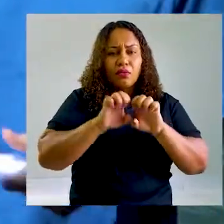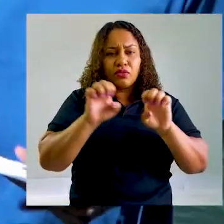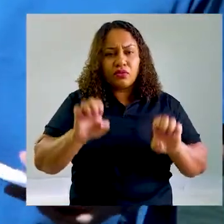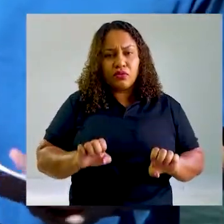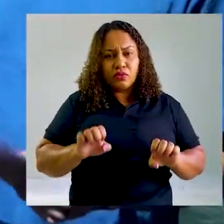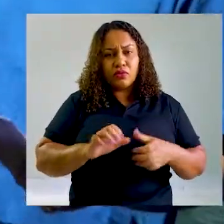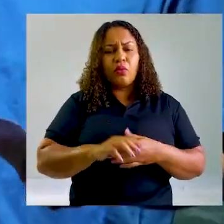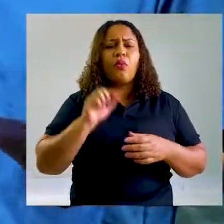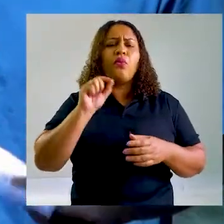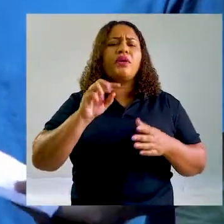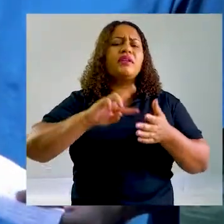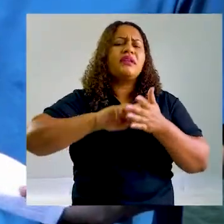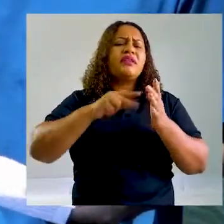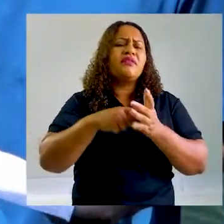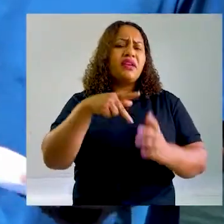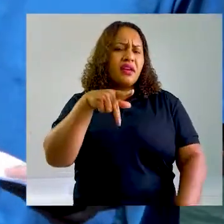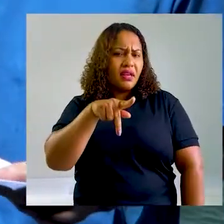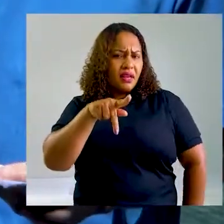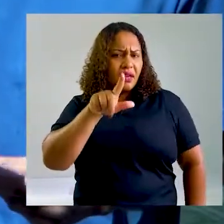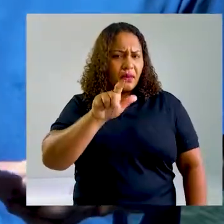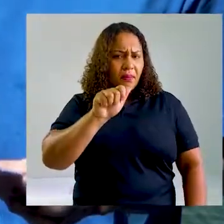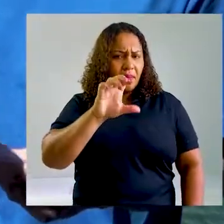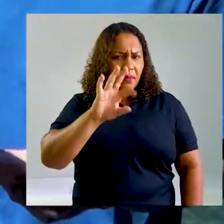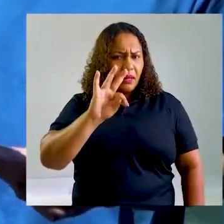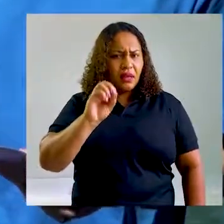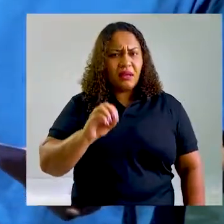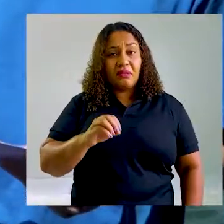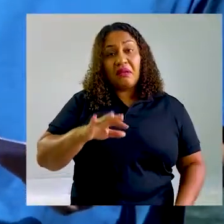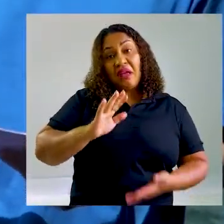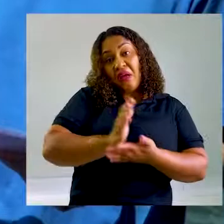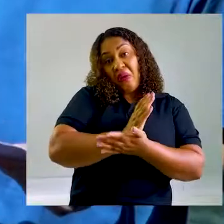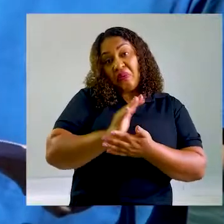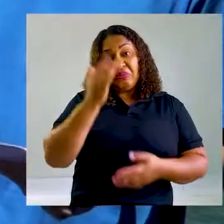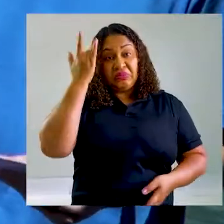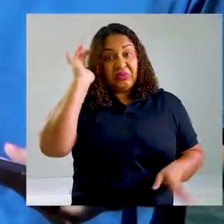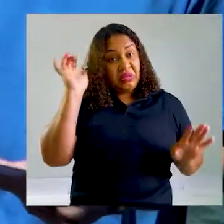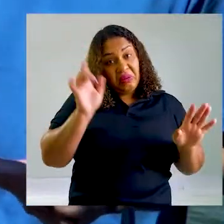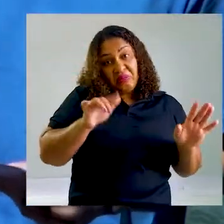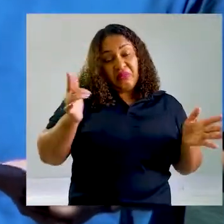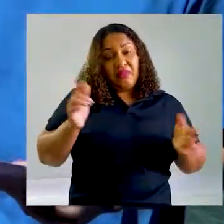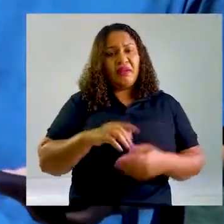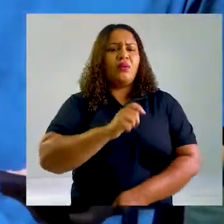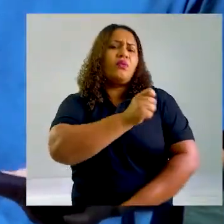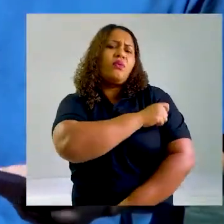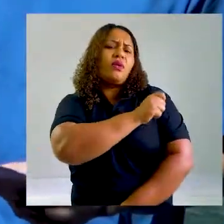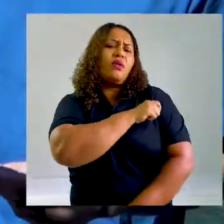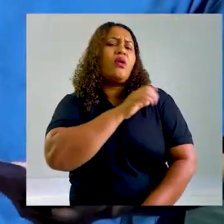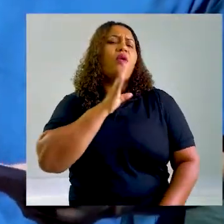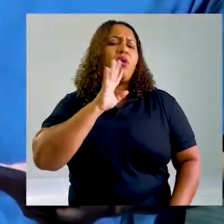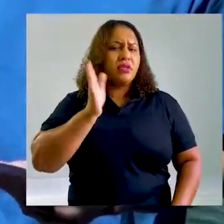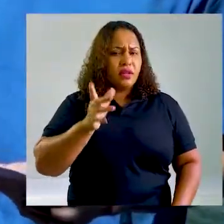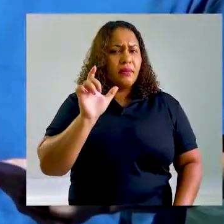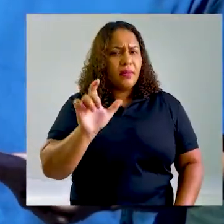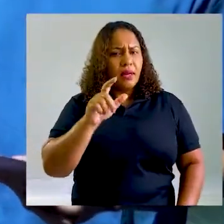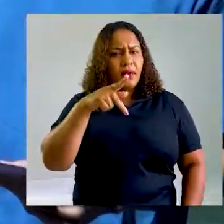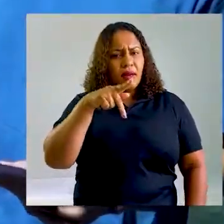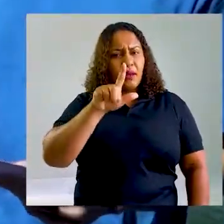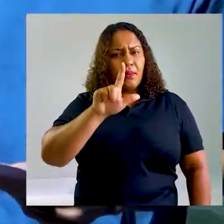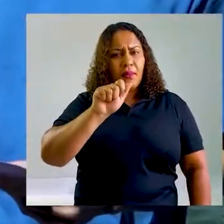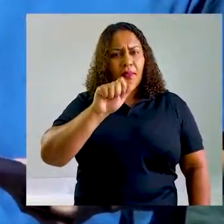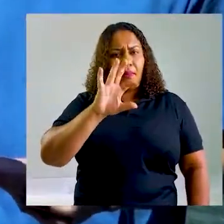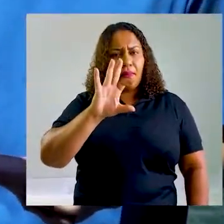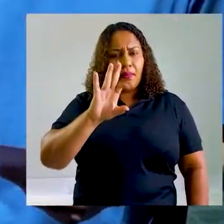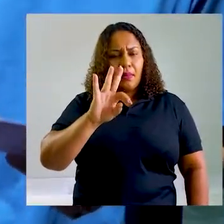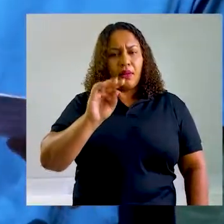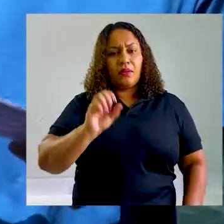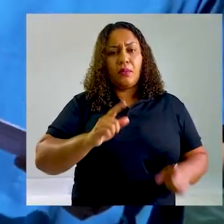explica para os nossos alunos o que é o plâncton. Talvez alguns não conhecem ainda, não sabem, né? Todo mundo, os alunos conhecem o termo plâncton, né, que o Bob